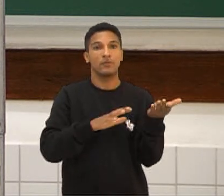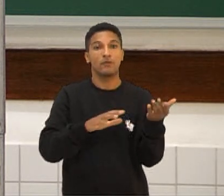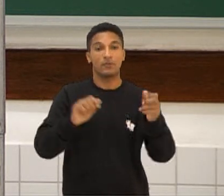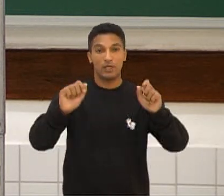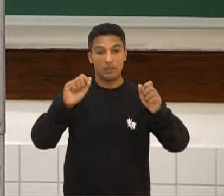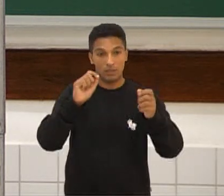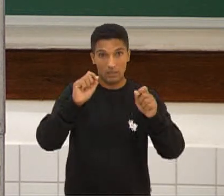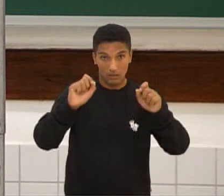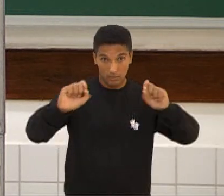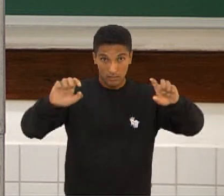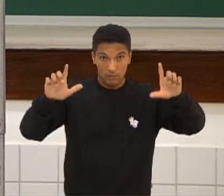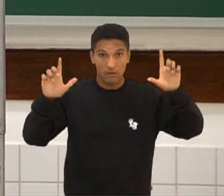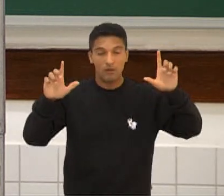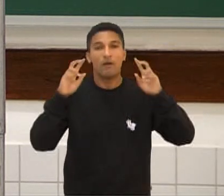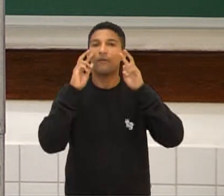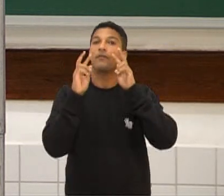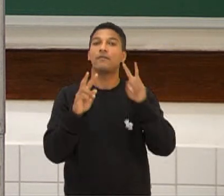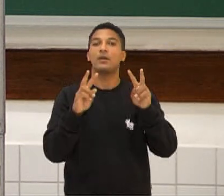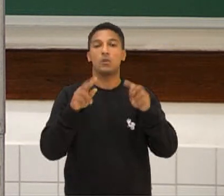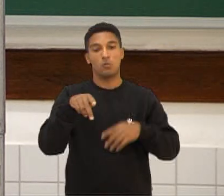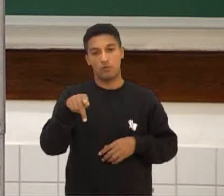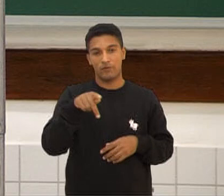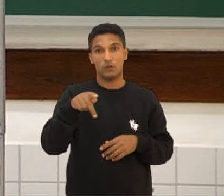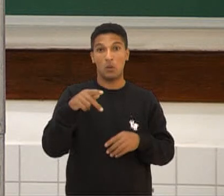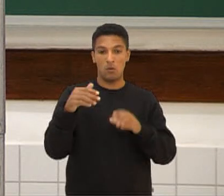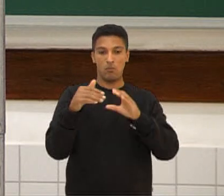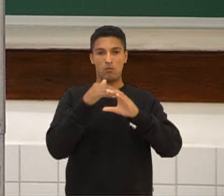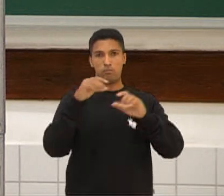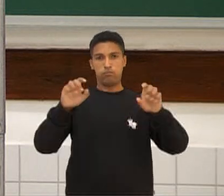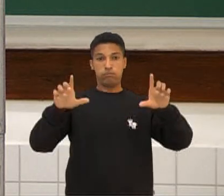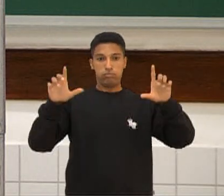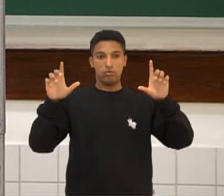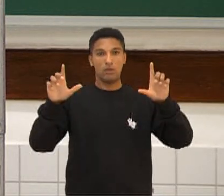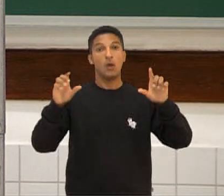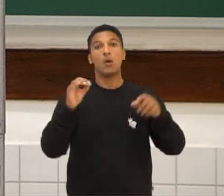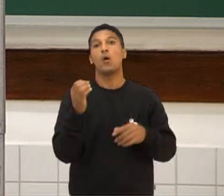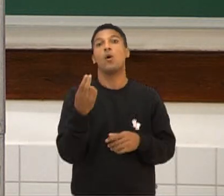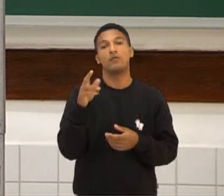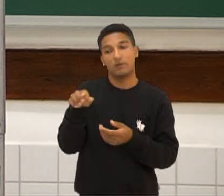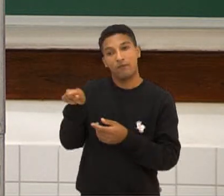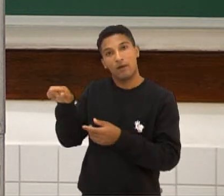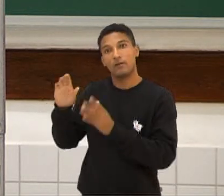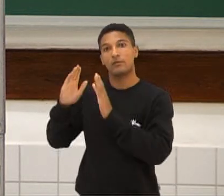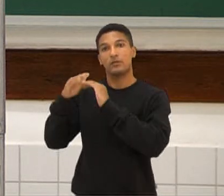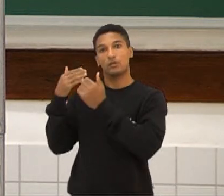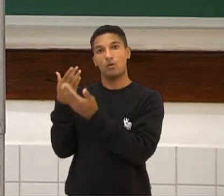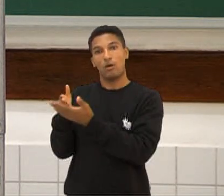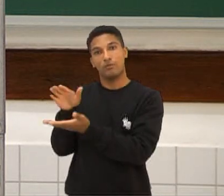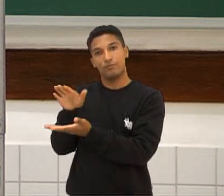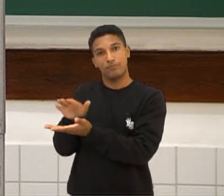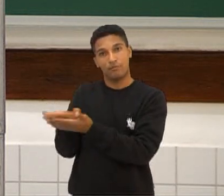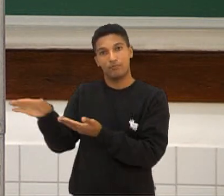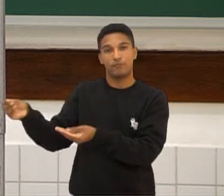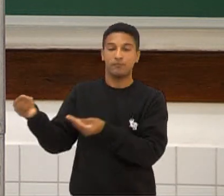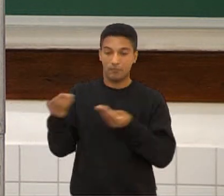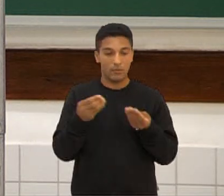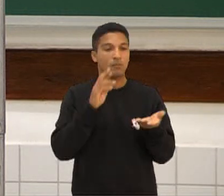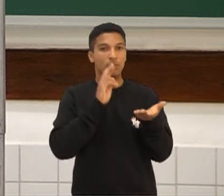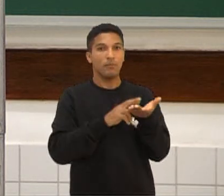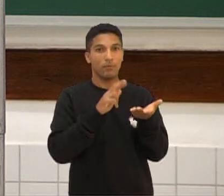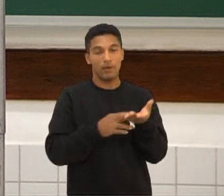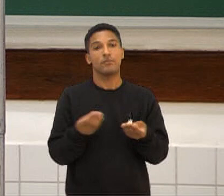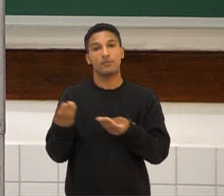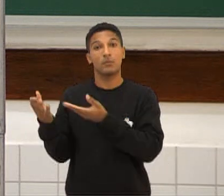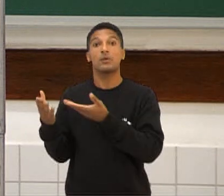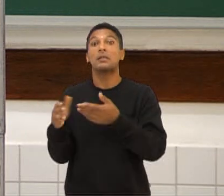enviou impressas, vão buscar no colégio, então deixe tudo em ordem. Daqui a pouco já estamos aí em